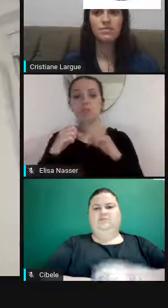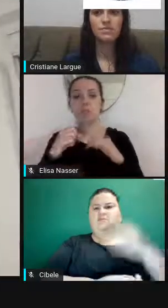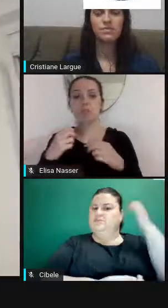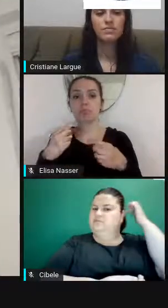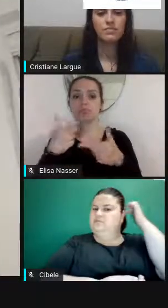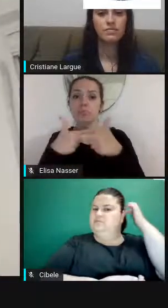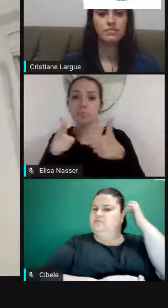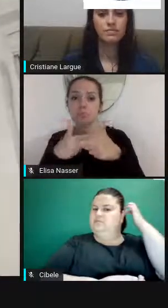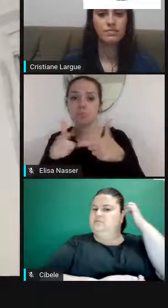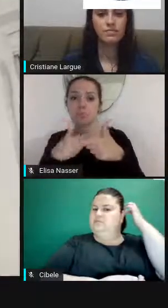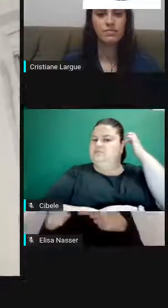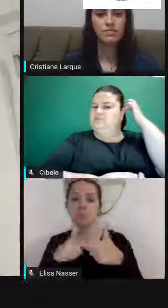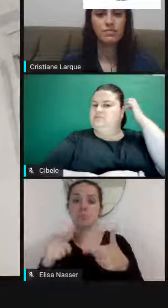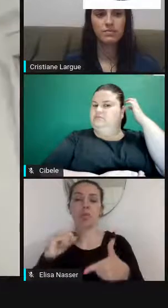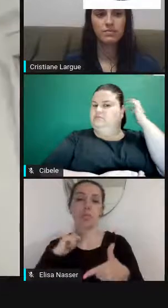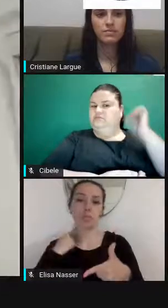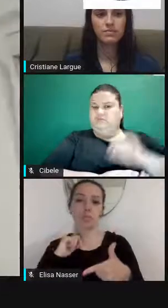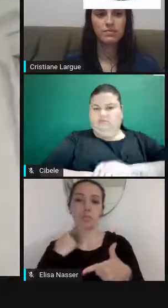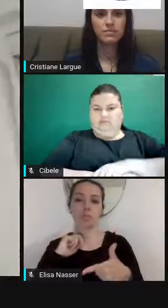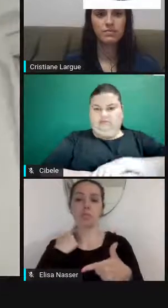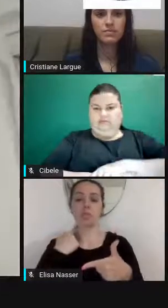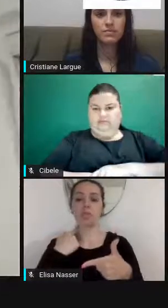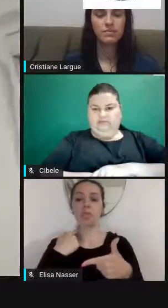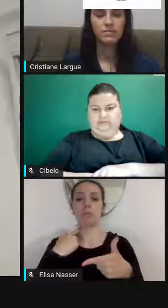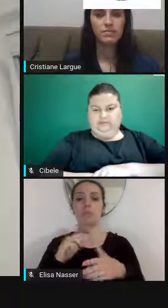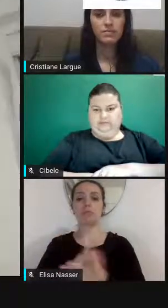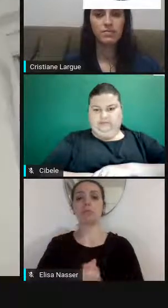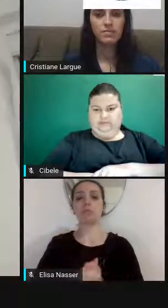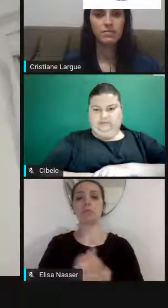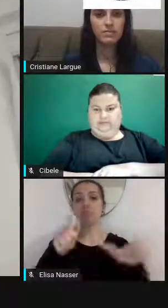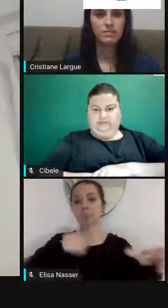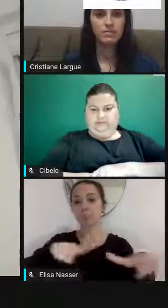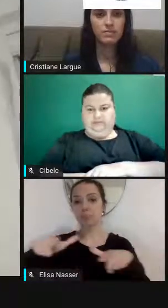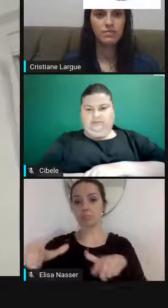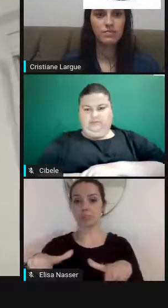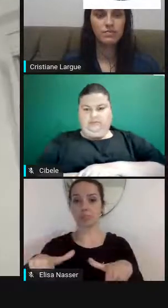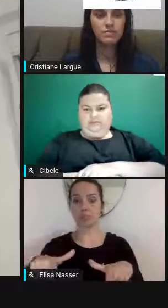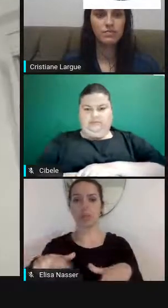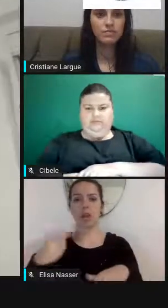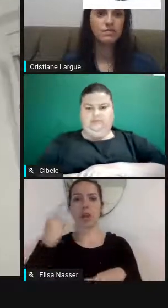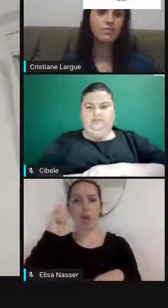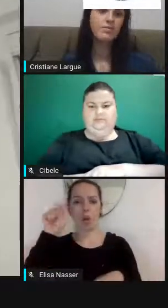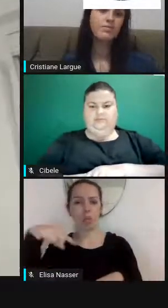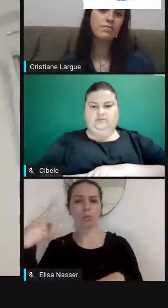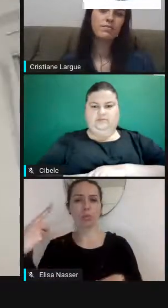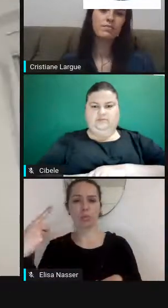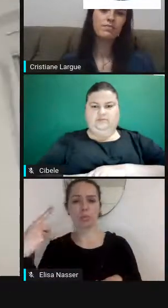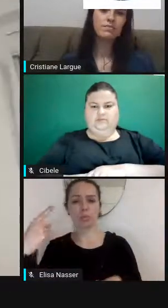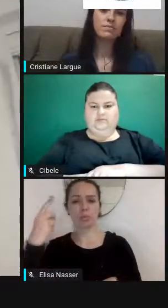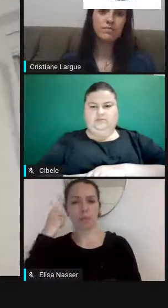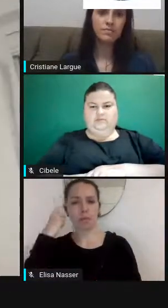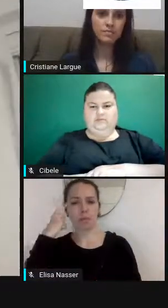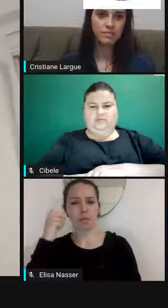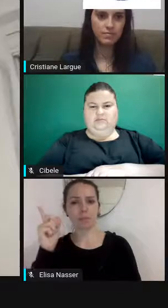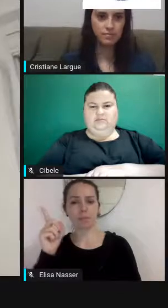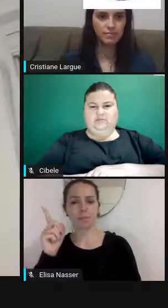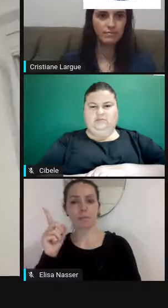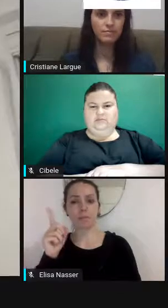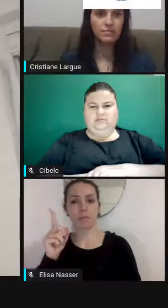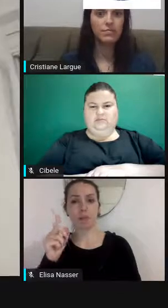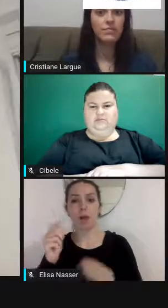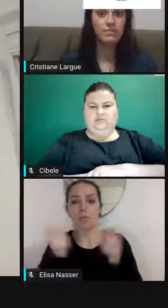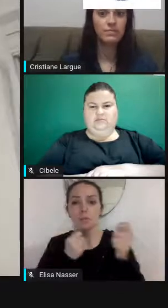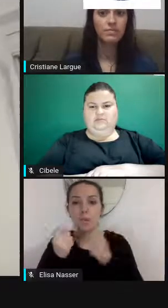monte de serviço vocês podem fazer também conciliação de ambiente deixa eu ver algum que venha mais a minha cabeça a controle de